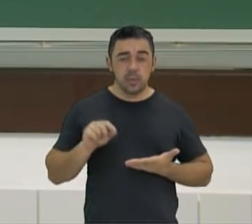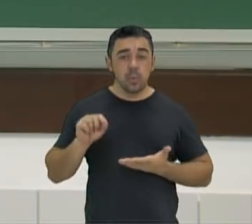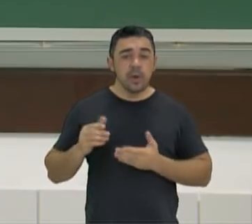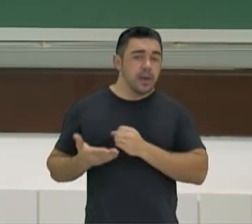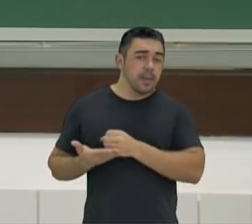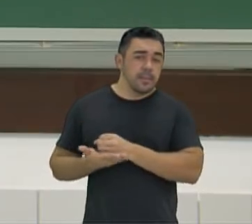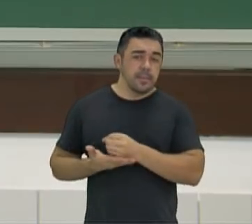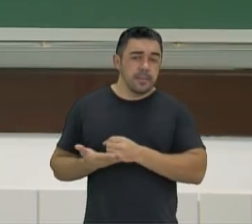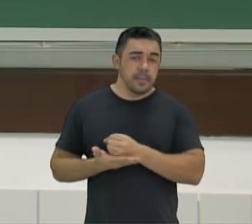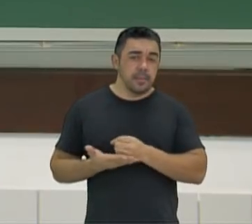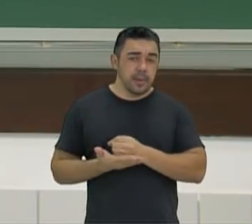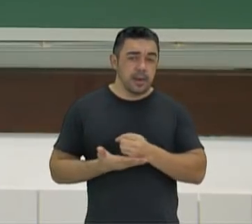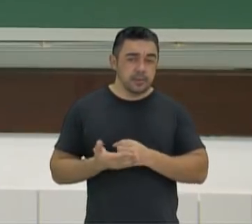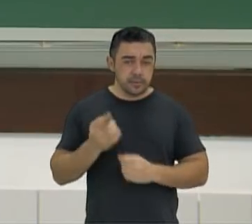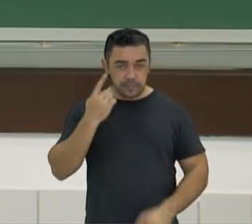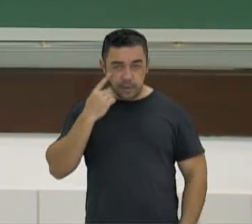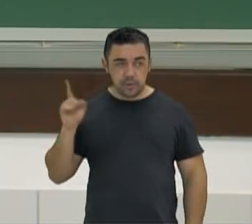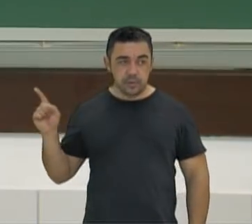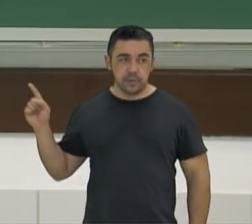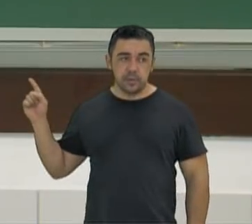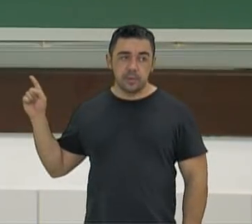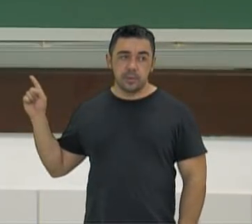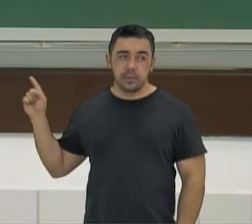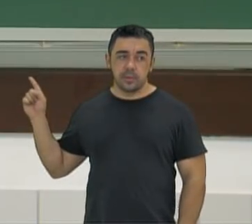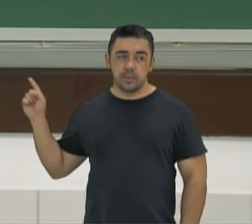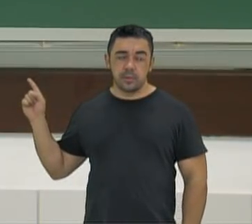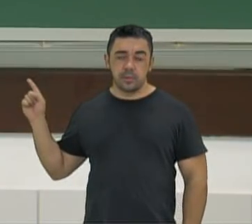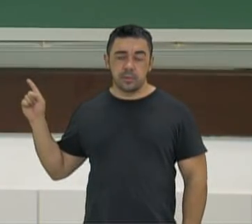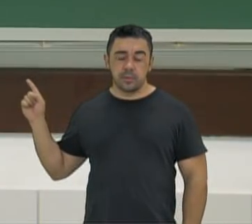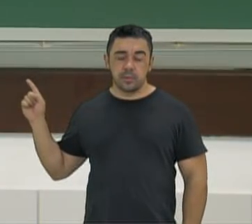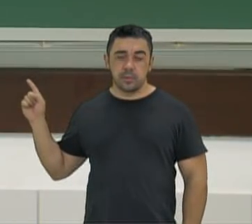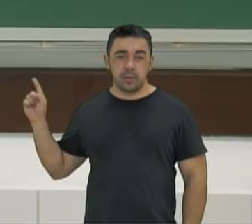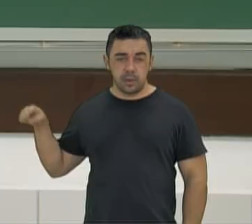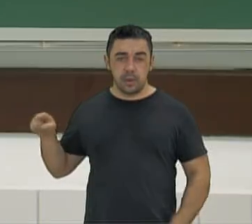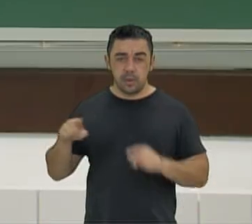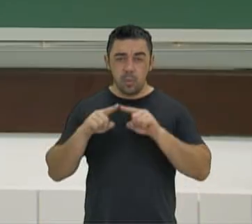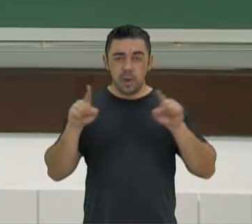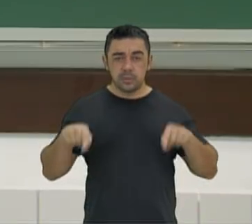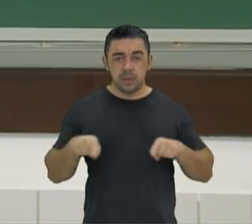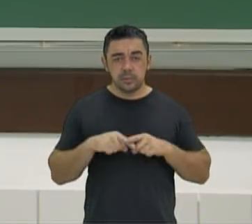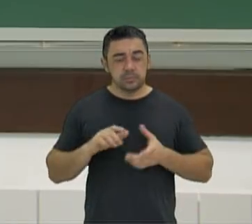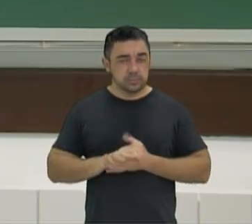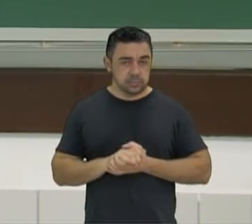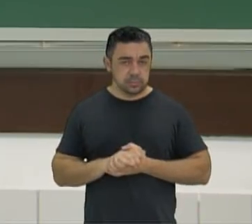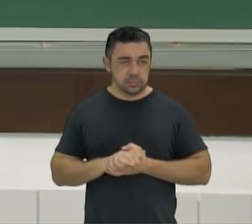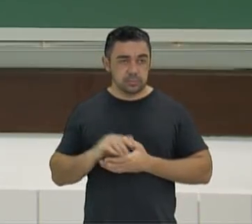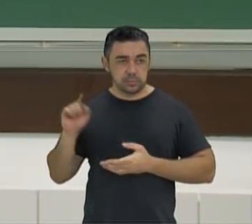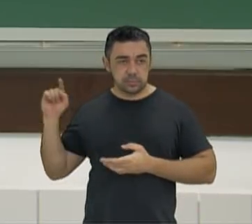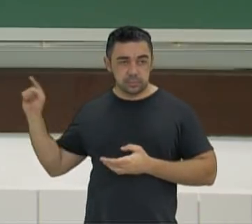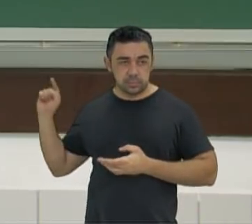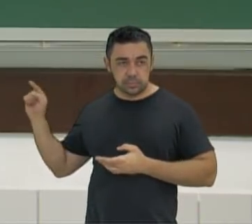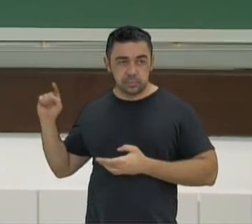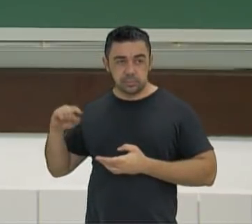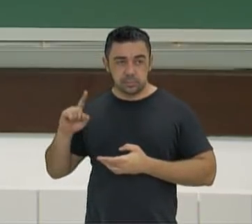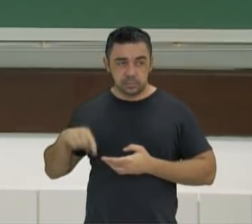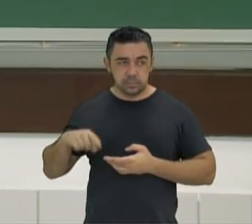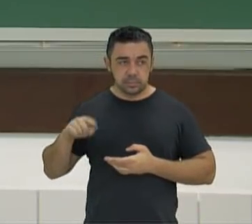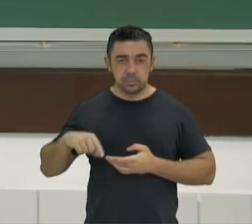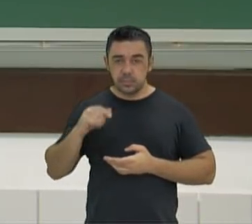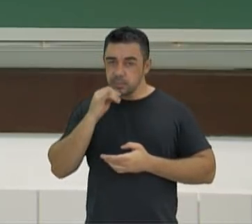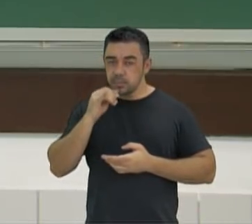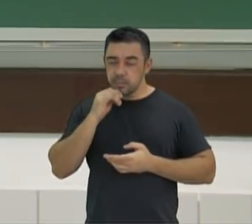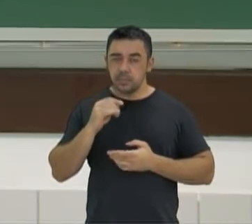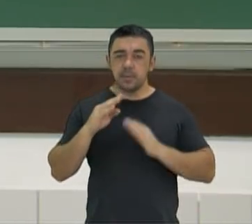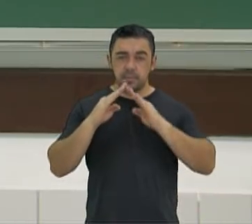que forma a pirâmide, ó, vamos olhar essa pirâmide aqui, ó, a base dela é um quadrado. Então, aqui eu tenho